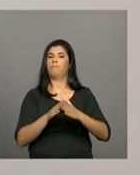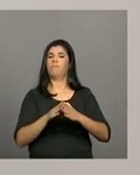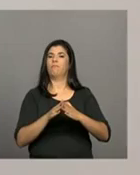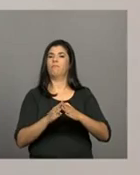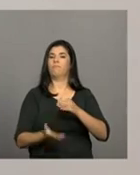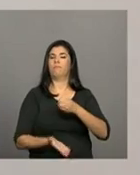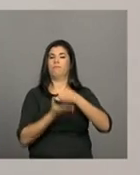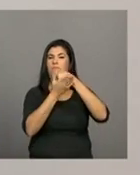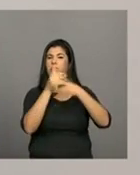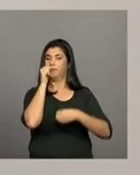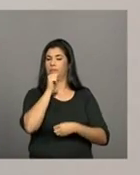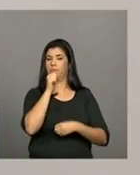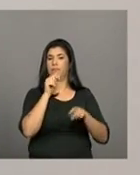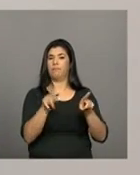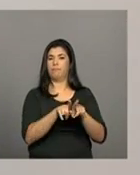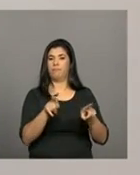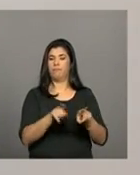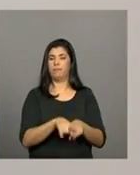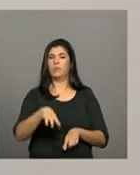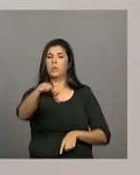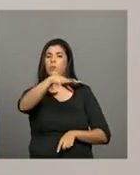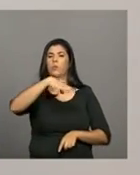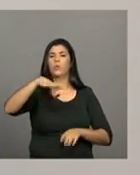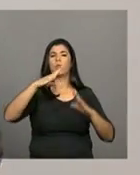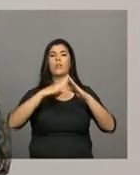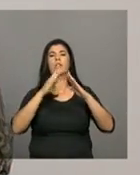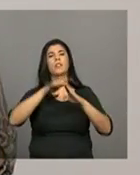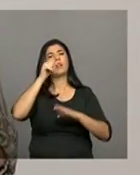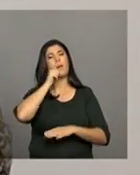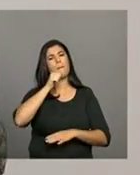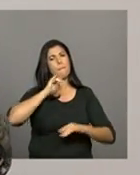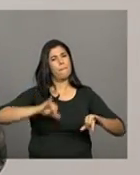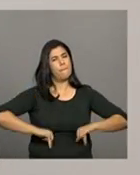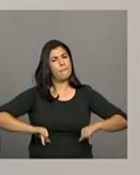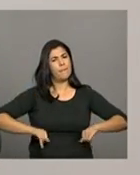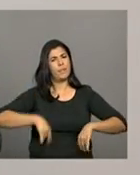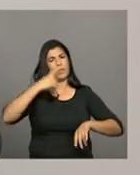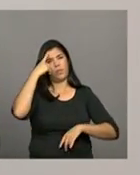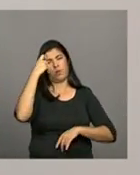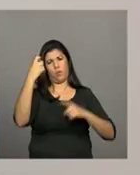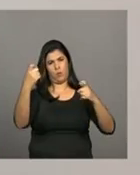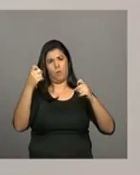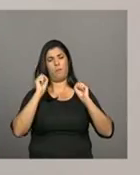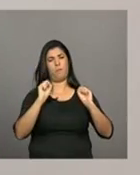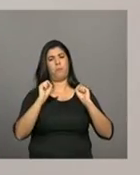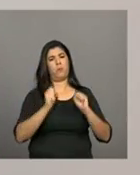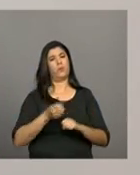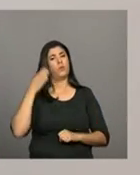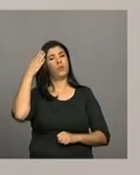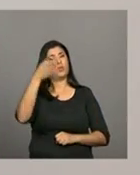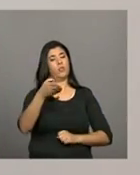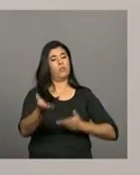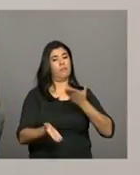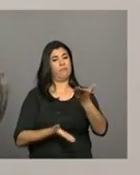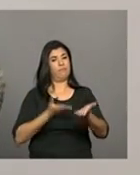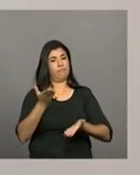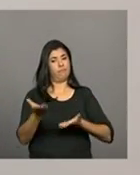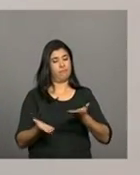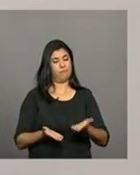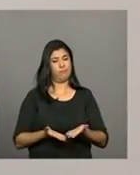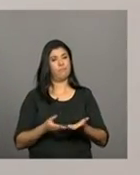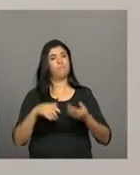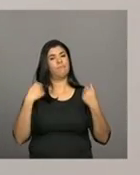mulher, um espaço onde as mulheres vítimas da violência vão ter um atendimento que é aquele que